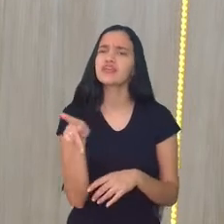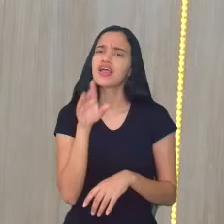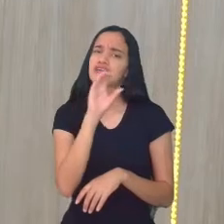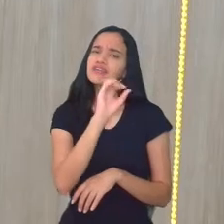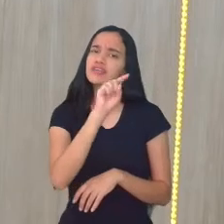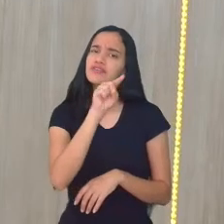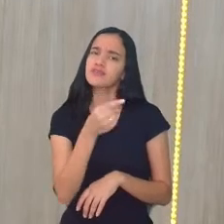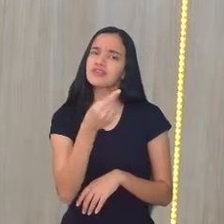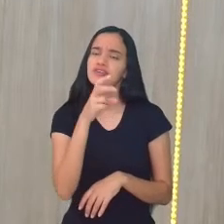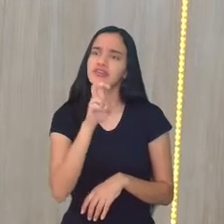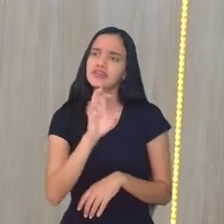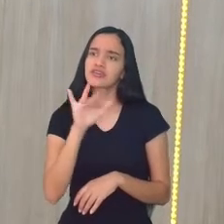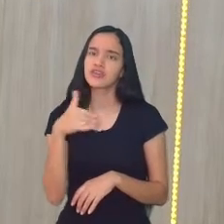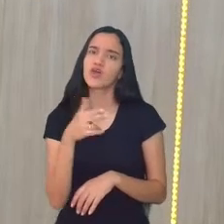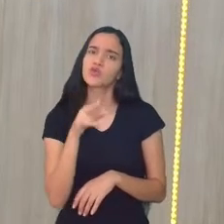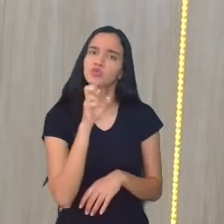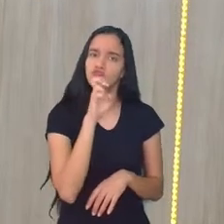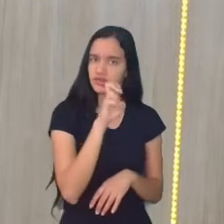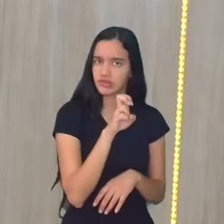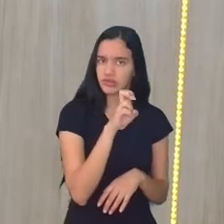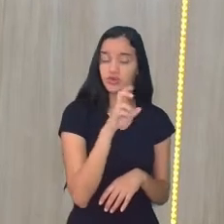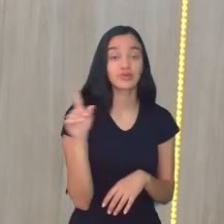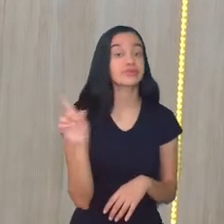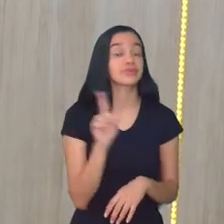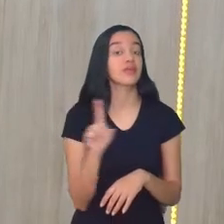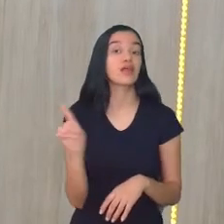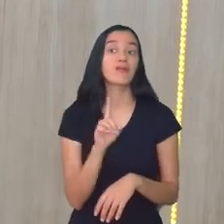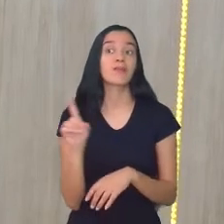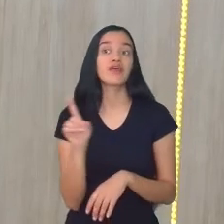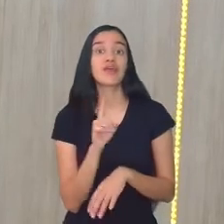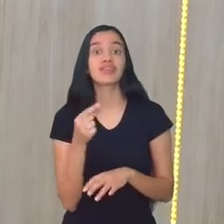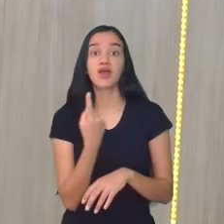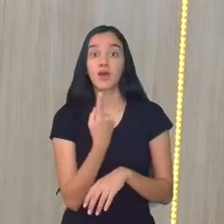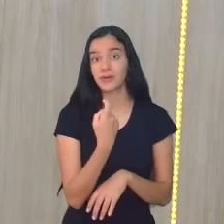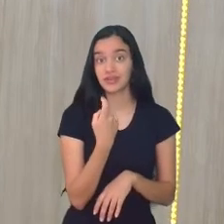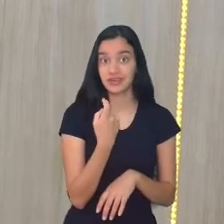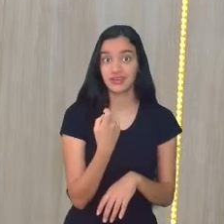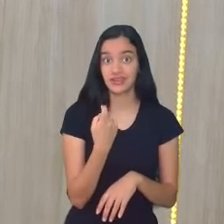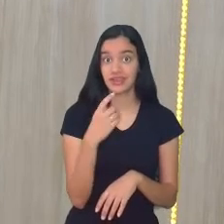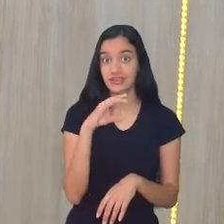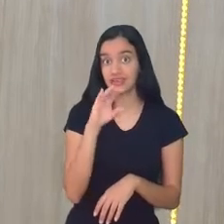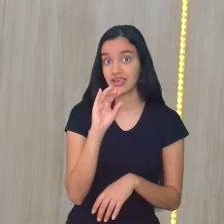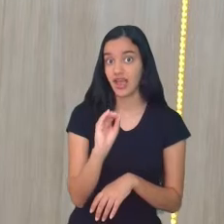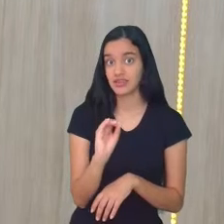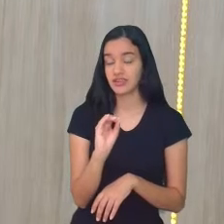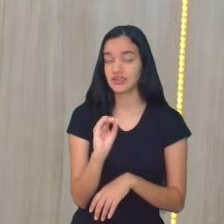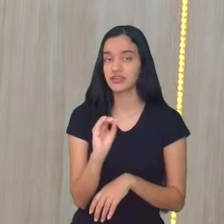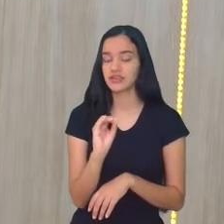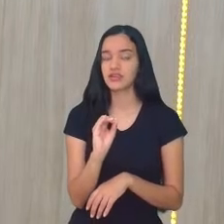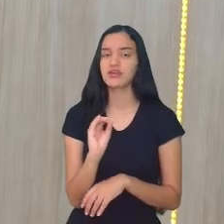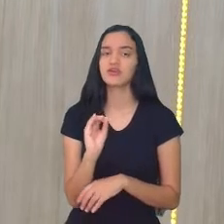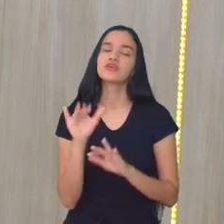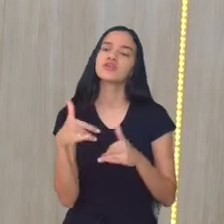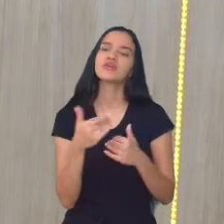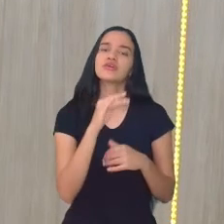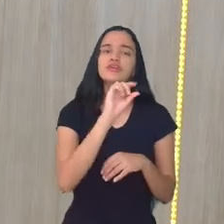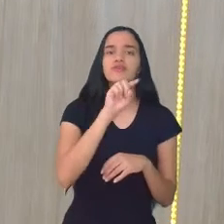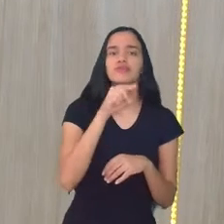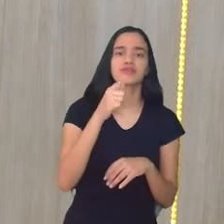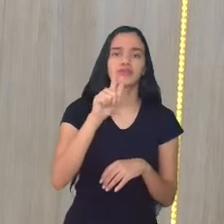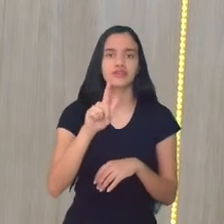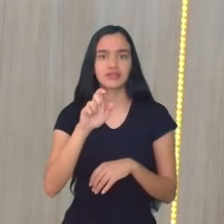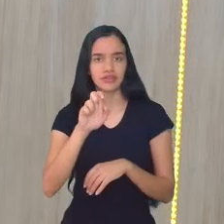0,5, não é o 5 que eu vou ler, não, gente, é na unidade. E a minha unidade é 0. Então, eu tenho 0,5, que é a mesma coisa